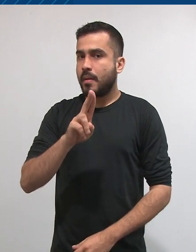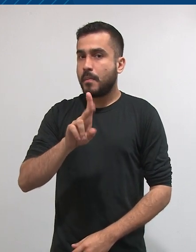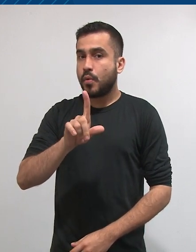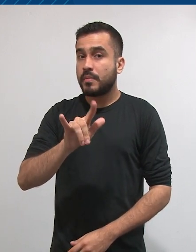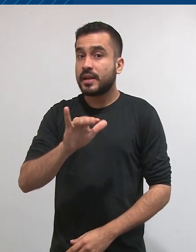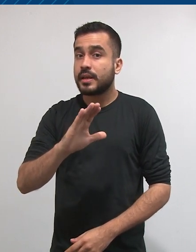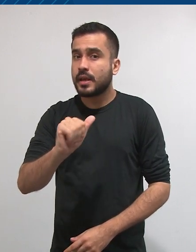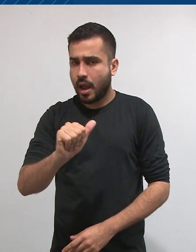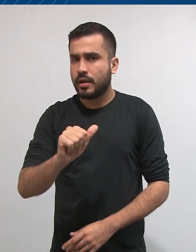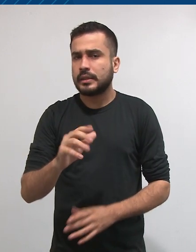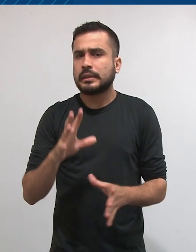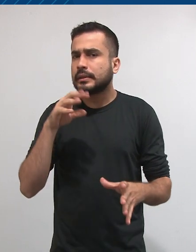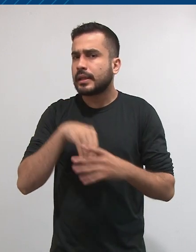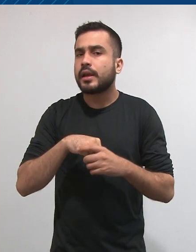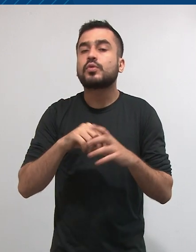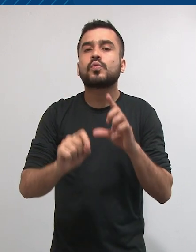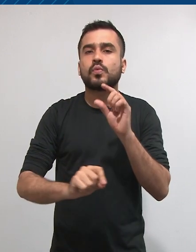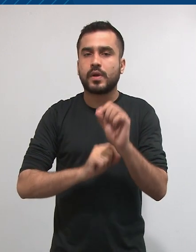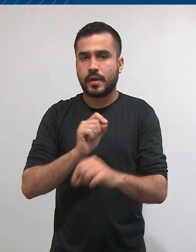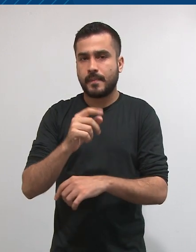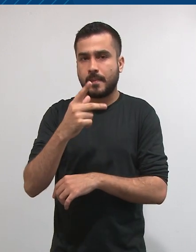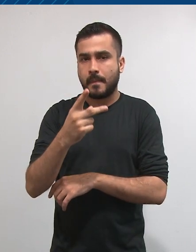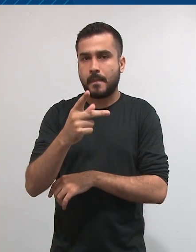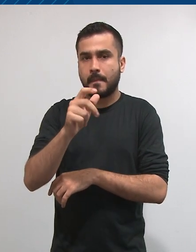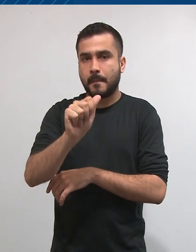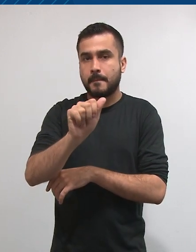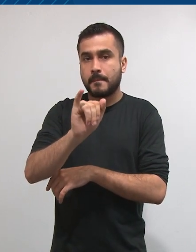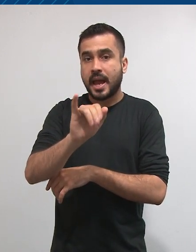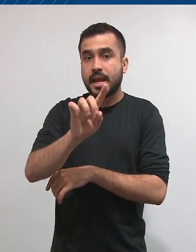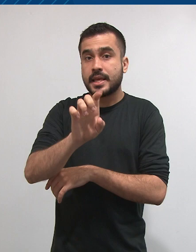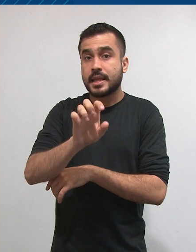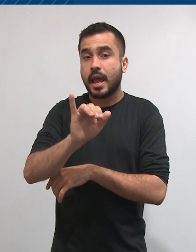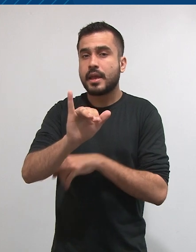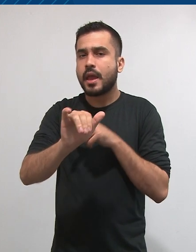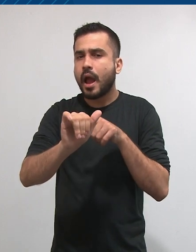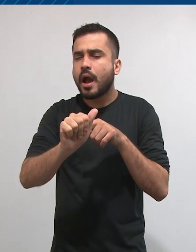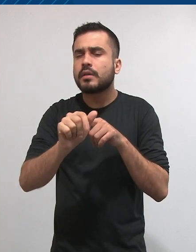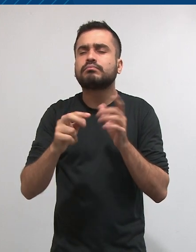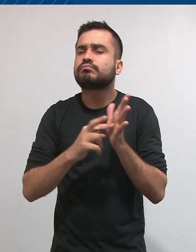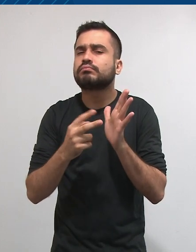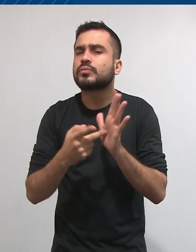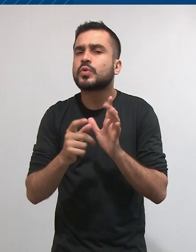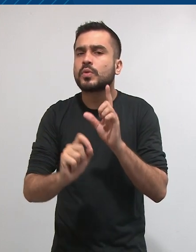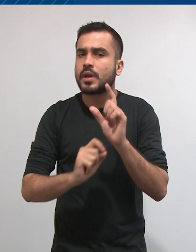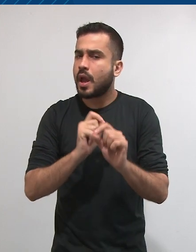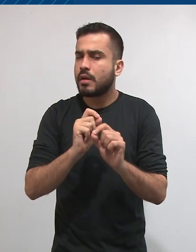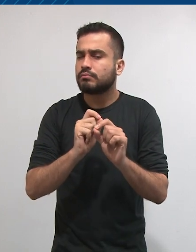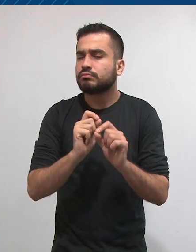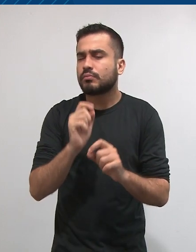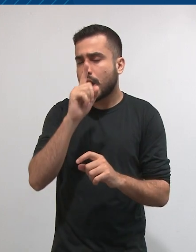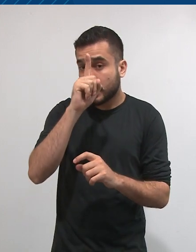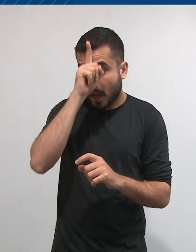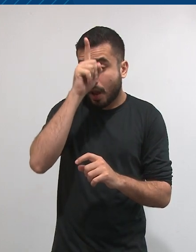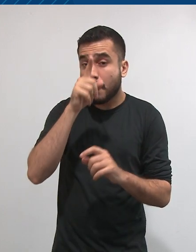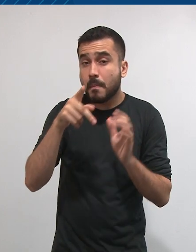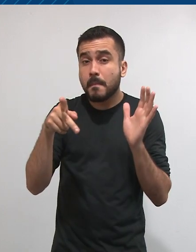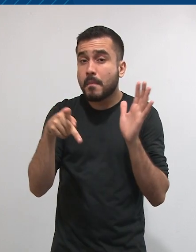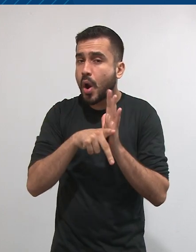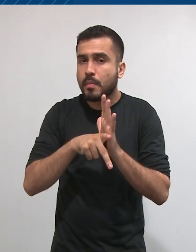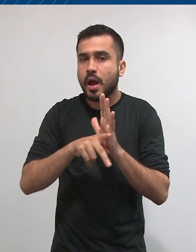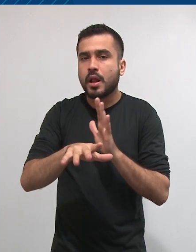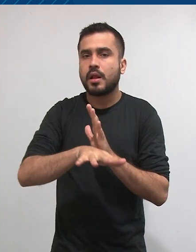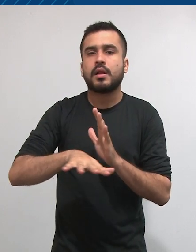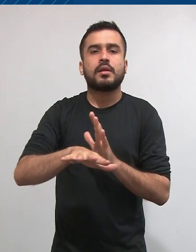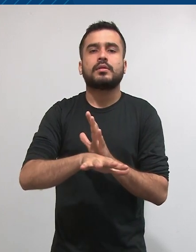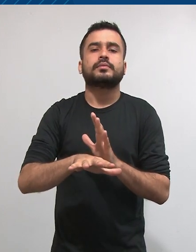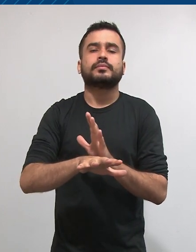esta paideia, então a paideia, relembrando, é este ideal educacional, né?